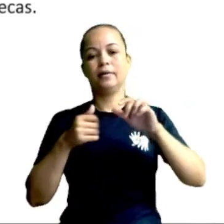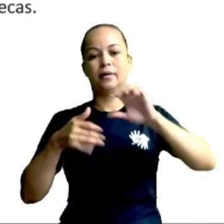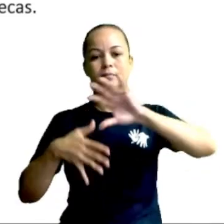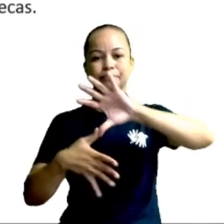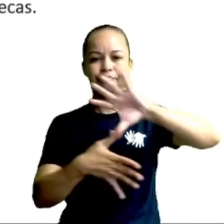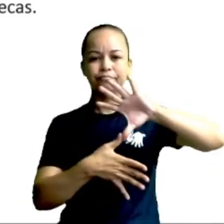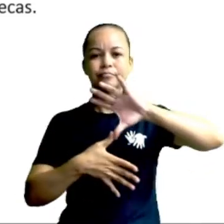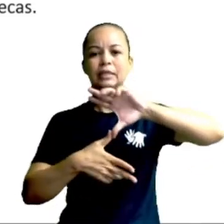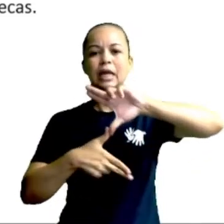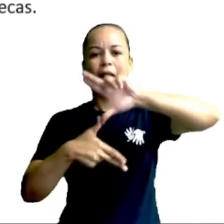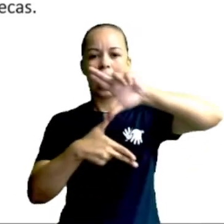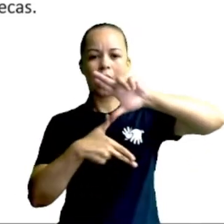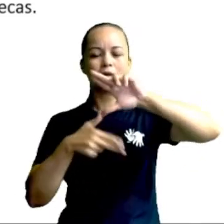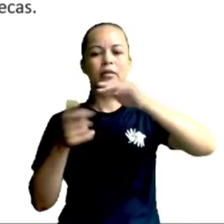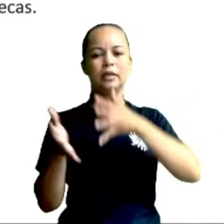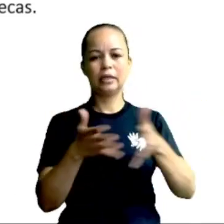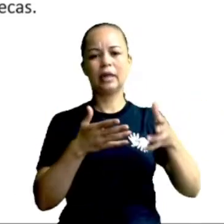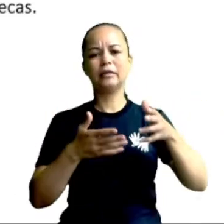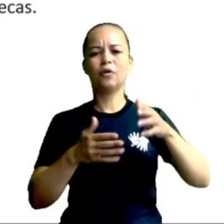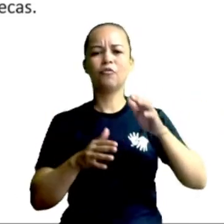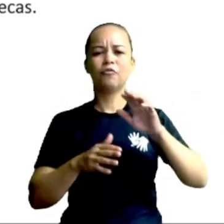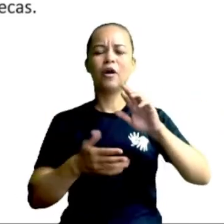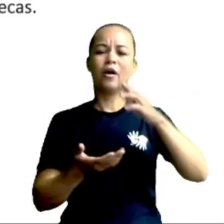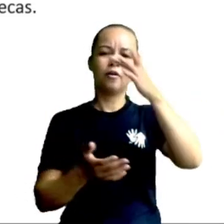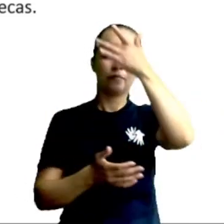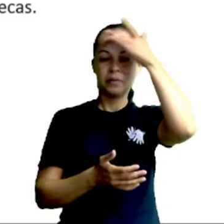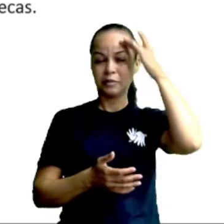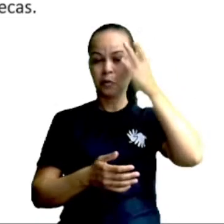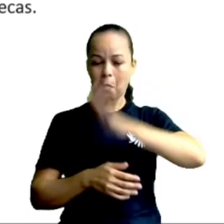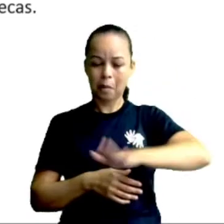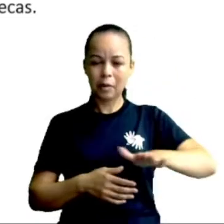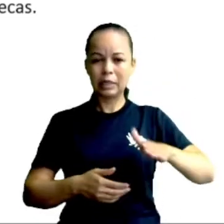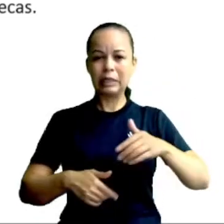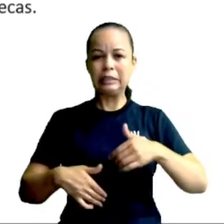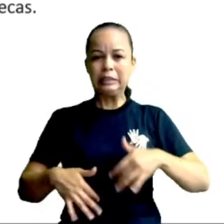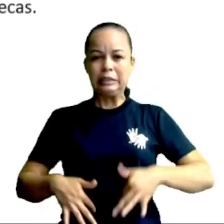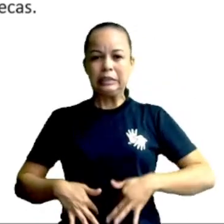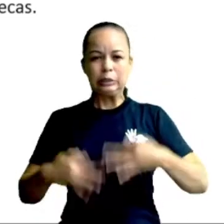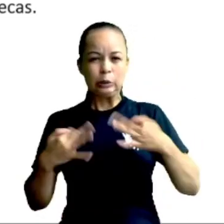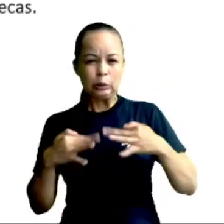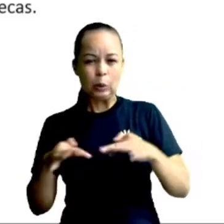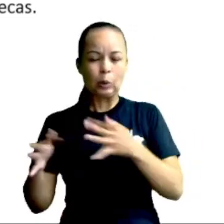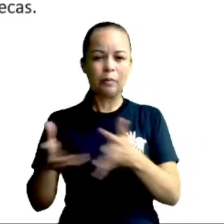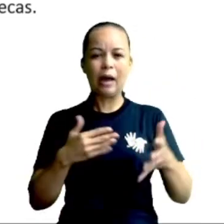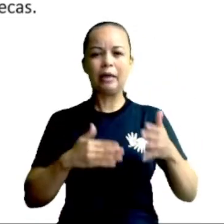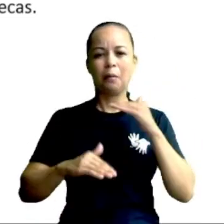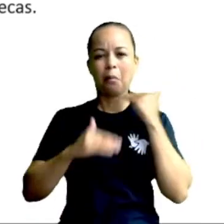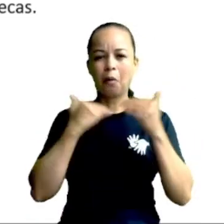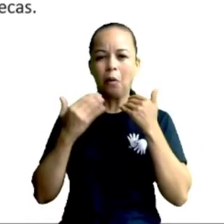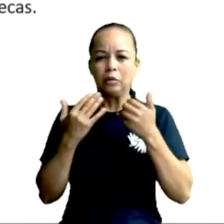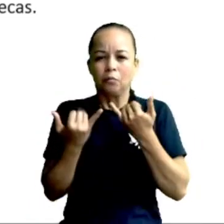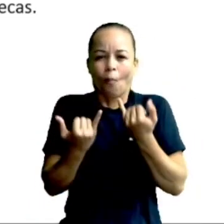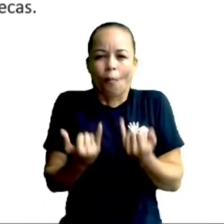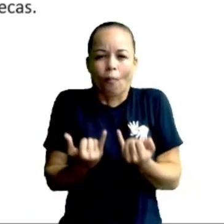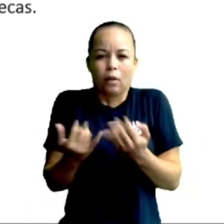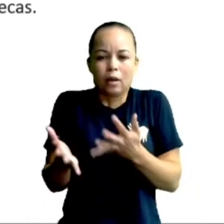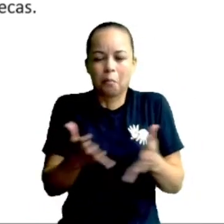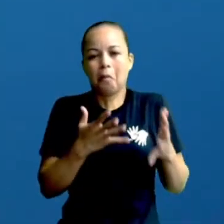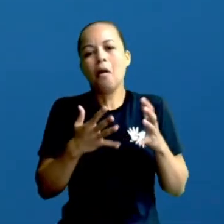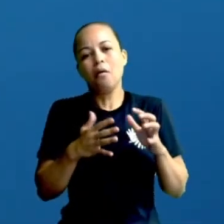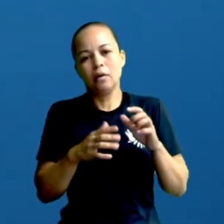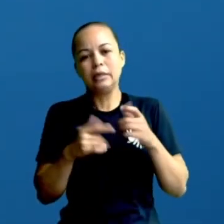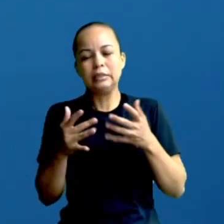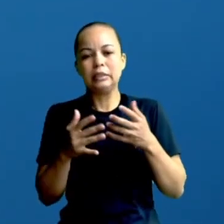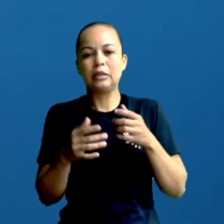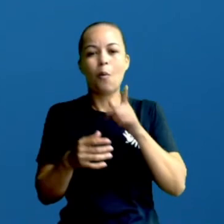incidência de desnutrição, diarreia e malária, com as temperaturas altas, enchentes e secas. Então aqui, né,